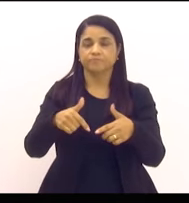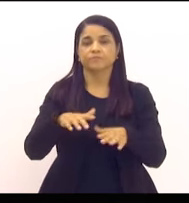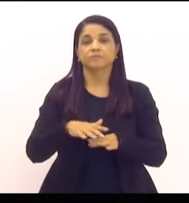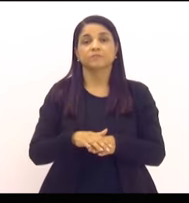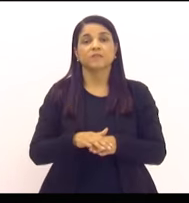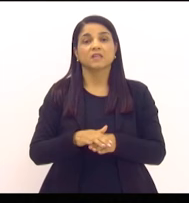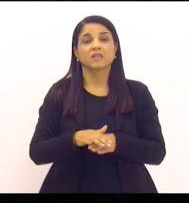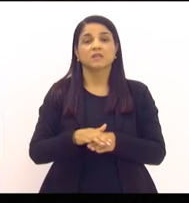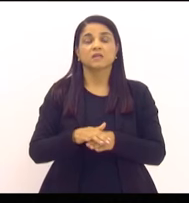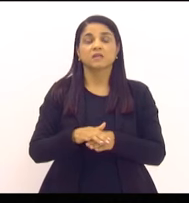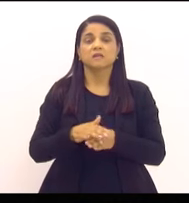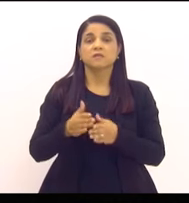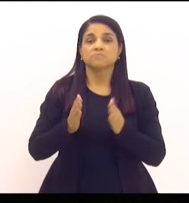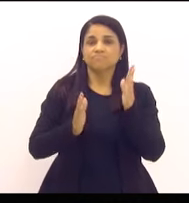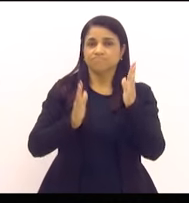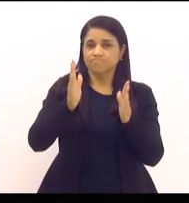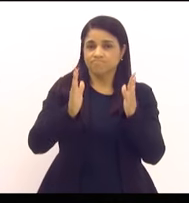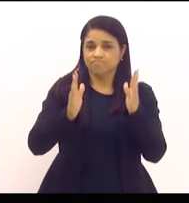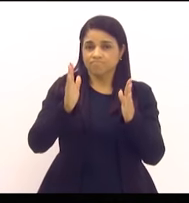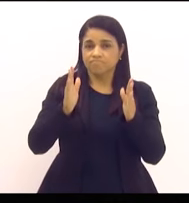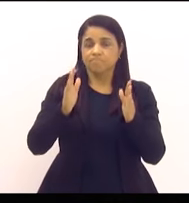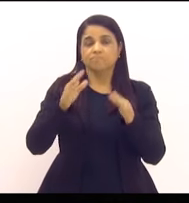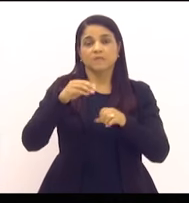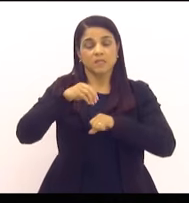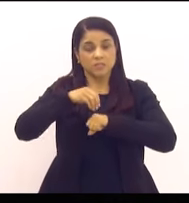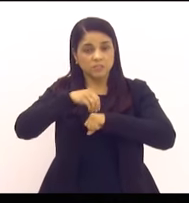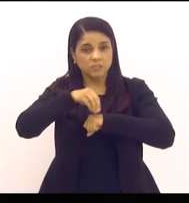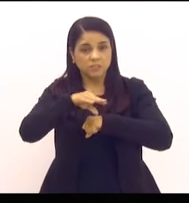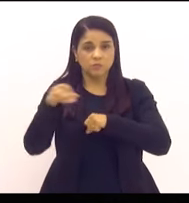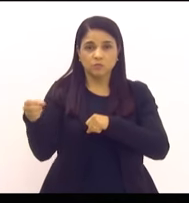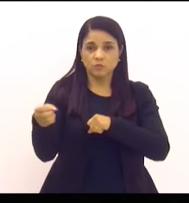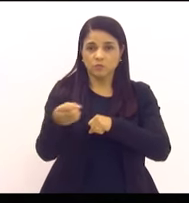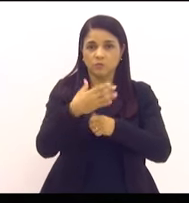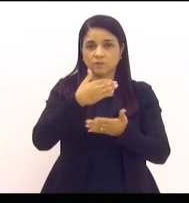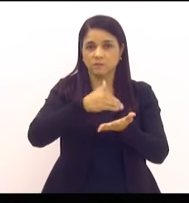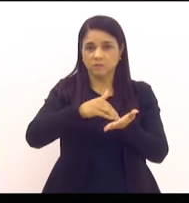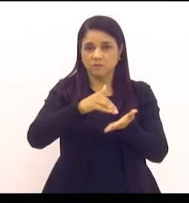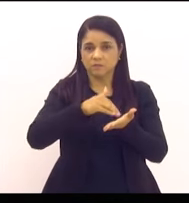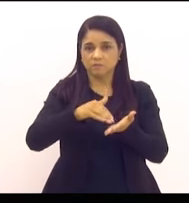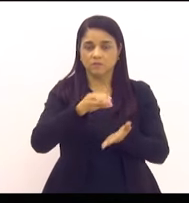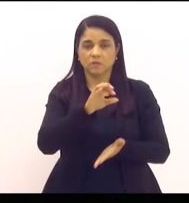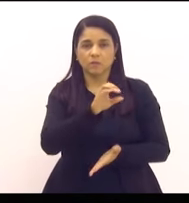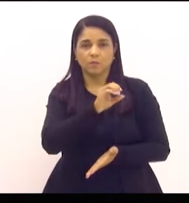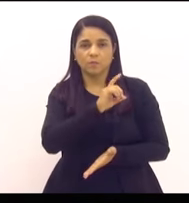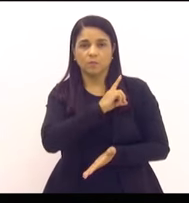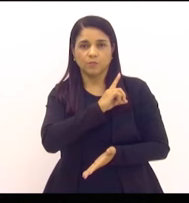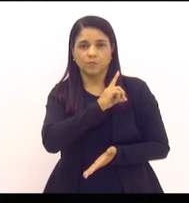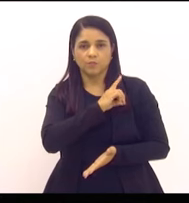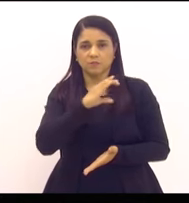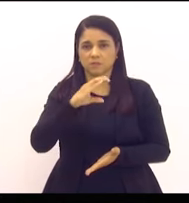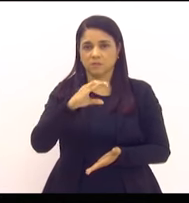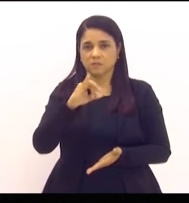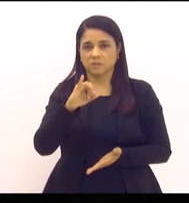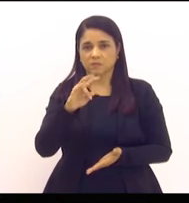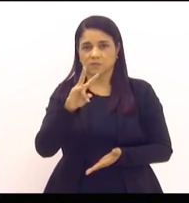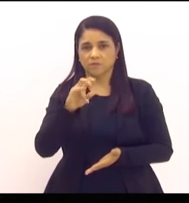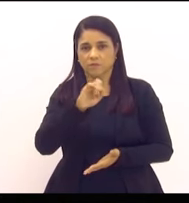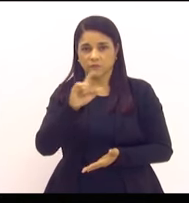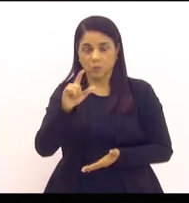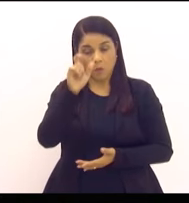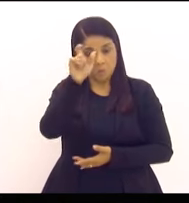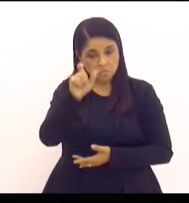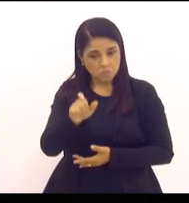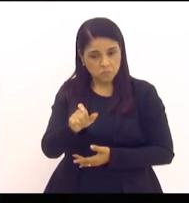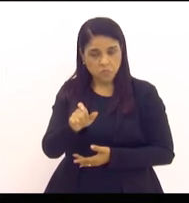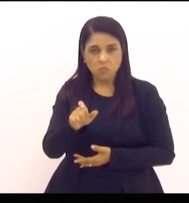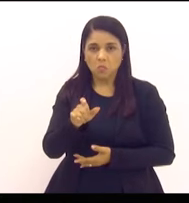de lá para cá, com a indicação do novo secretário da Polícia Civil, que é uma pessoa por a qual eu não